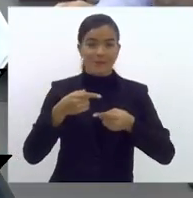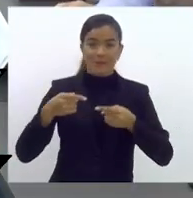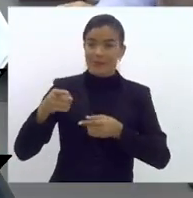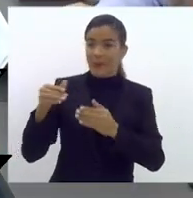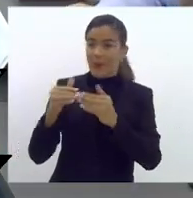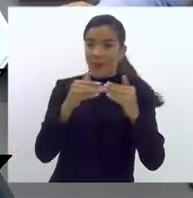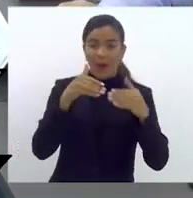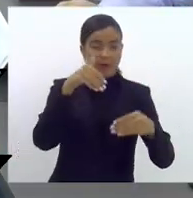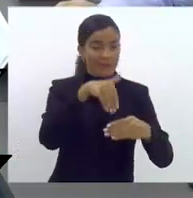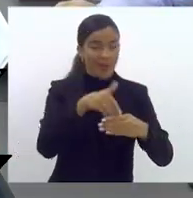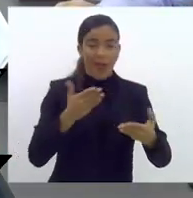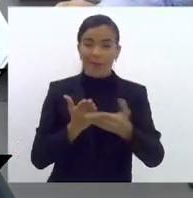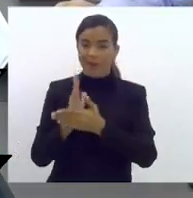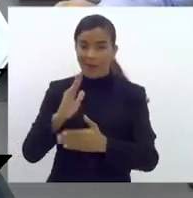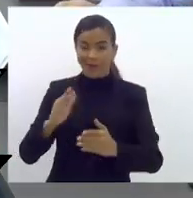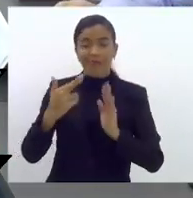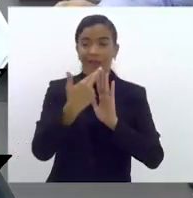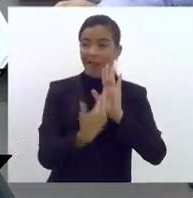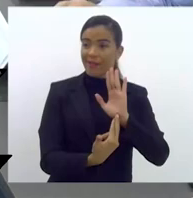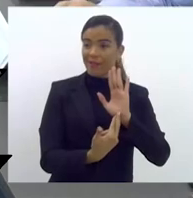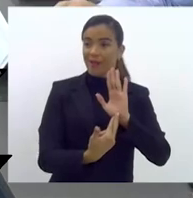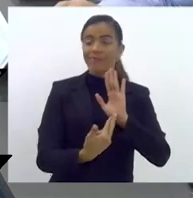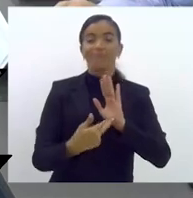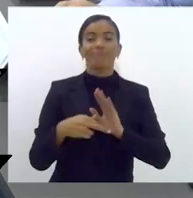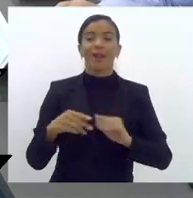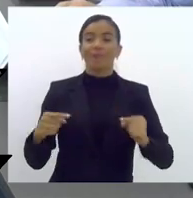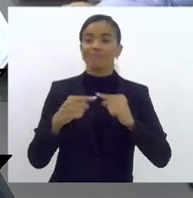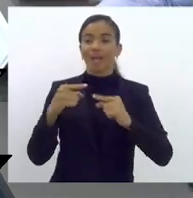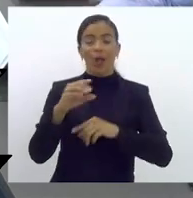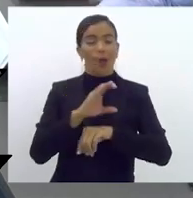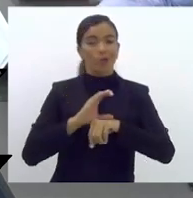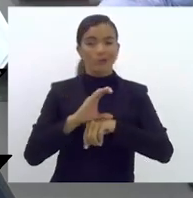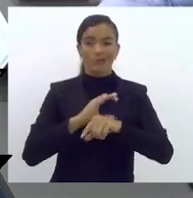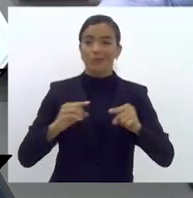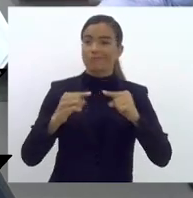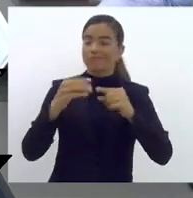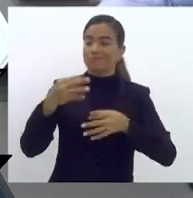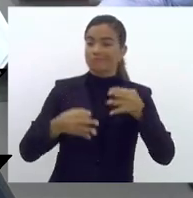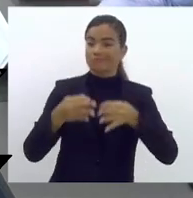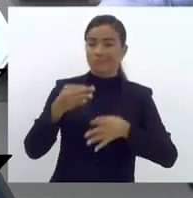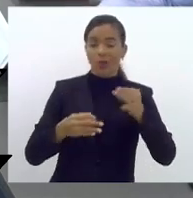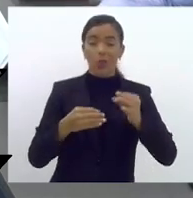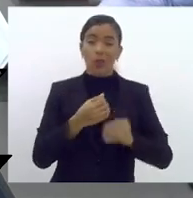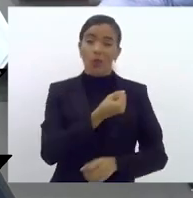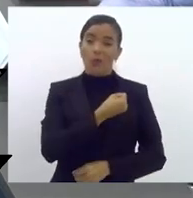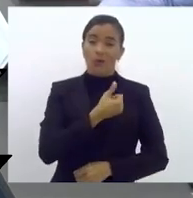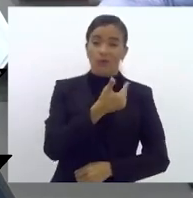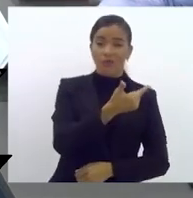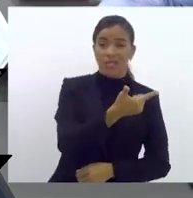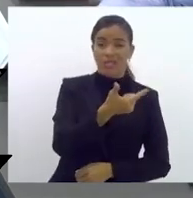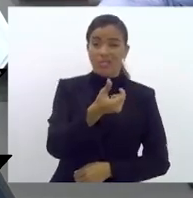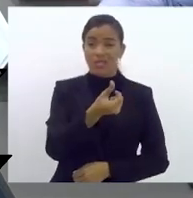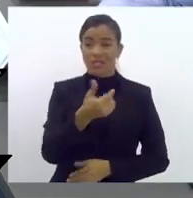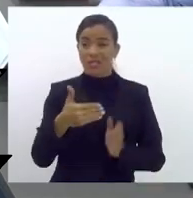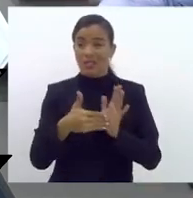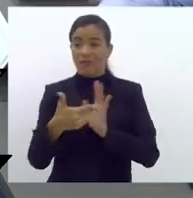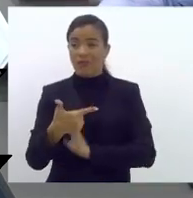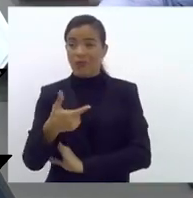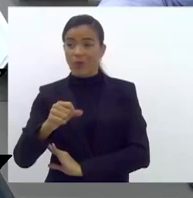aprovam permissão Como estão aprovados relatórios pela constitucionalidade pela juridicidade pela juricidade do 26 ao 28